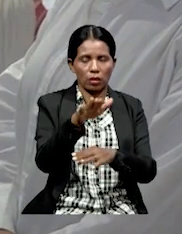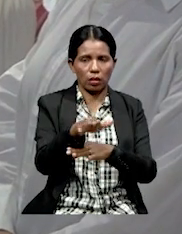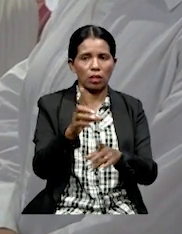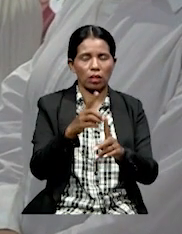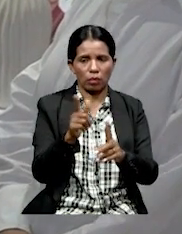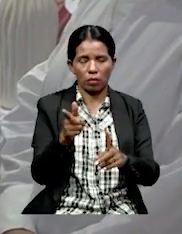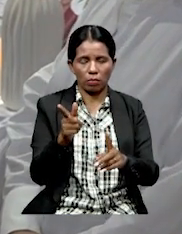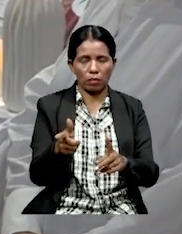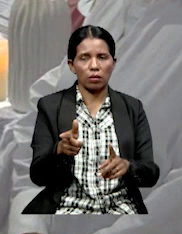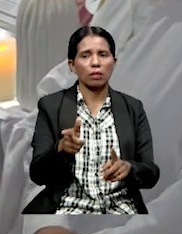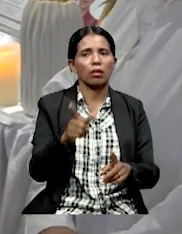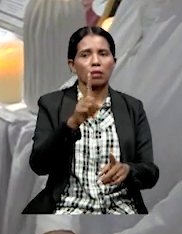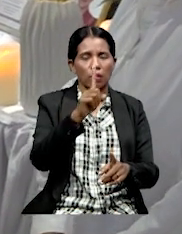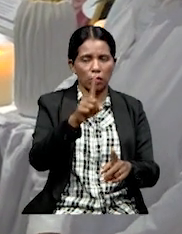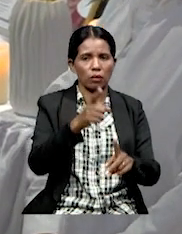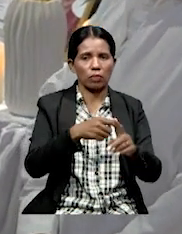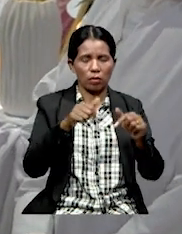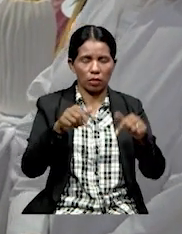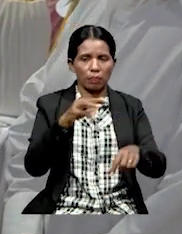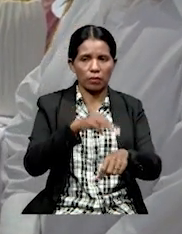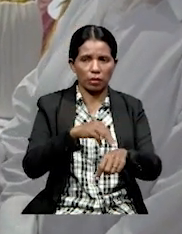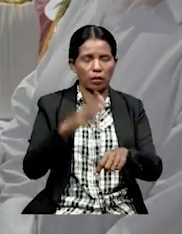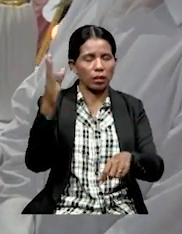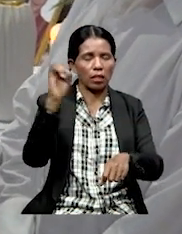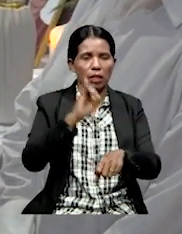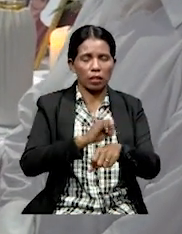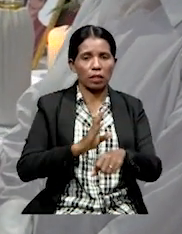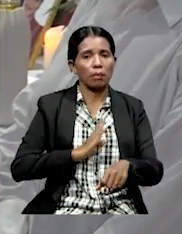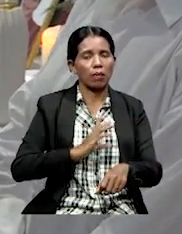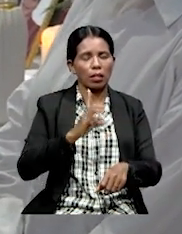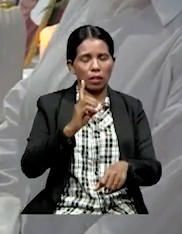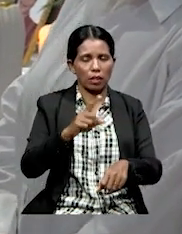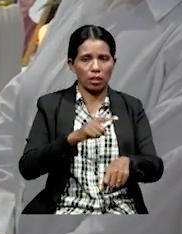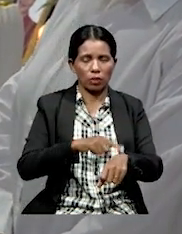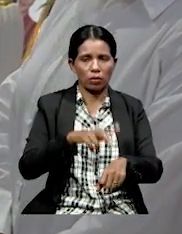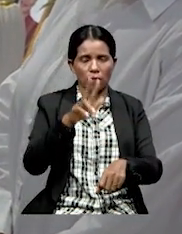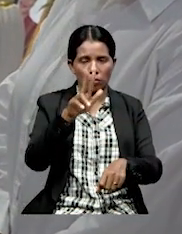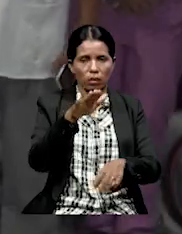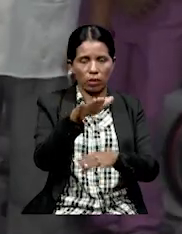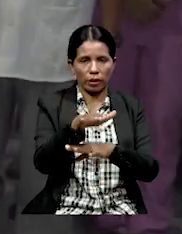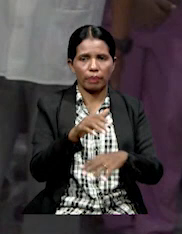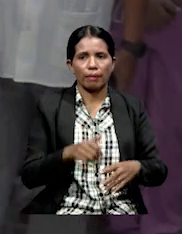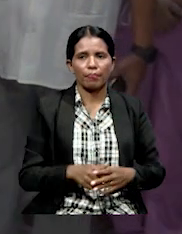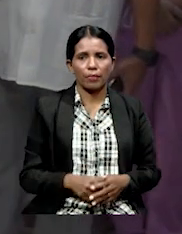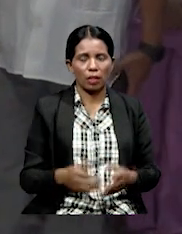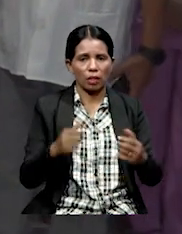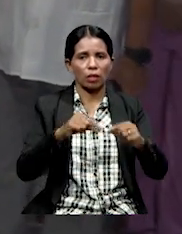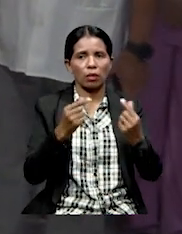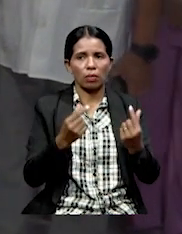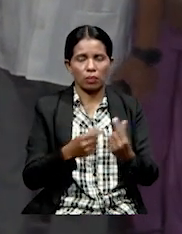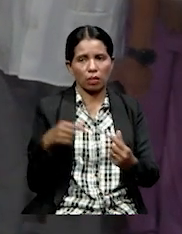nulura singida fulane, hafen missa requem e a igreja balide dili e a tucutolo loro craic. Dadaune equipa